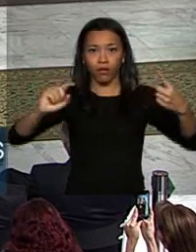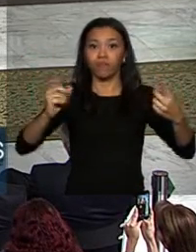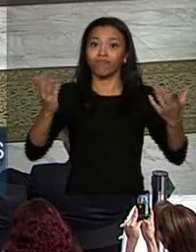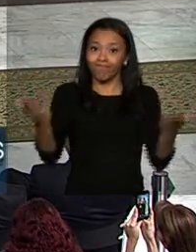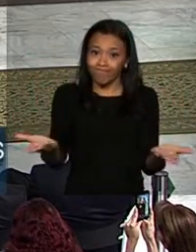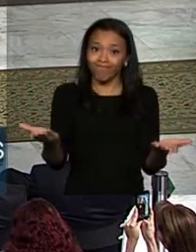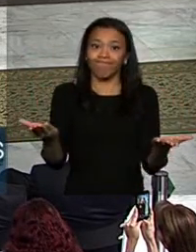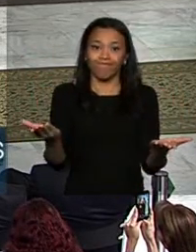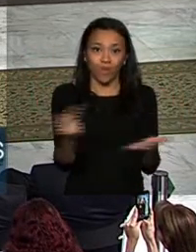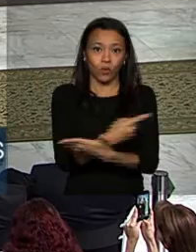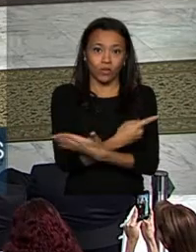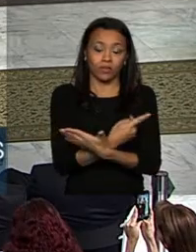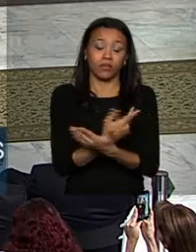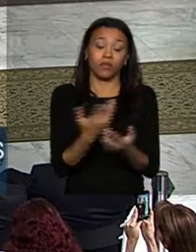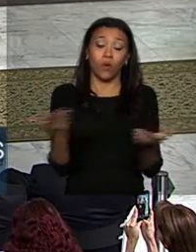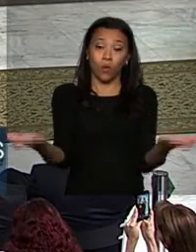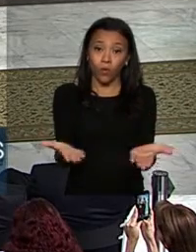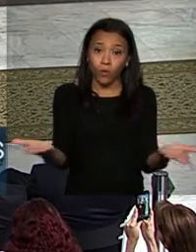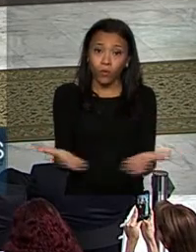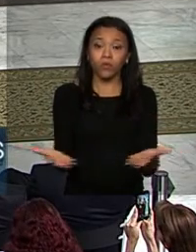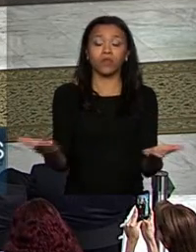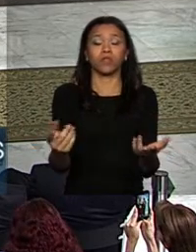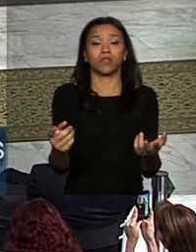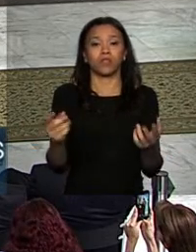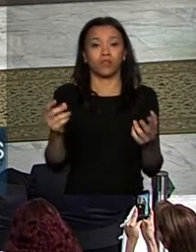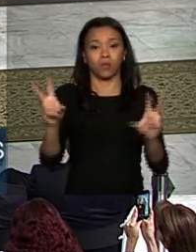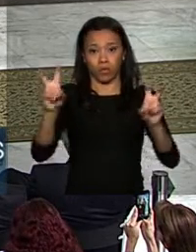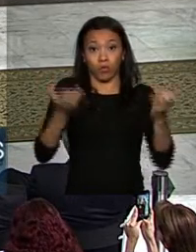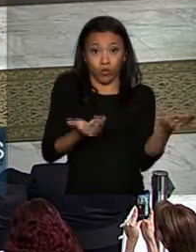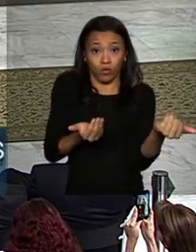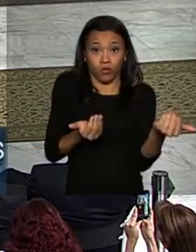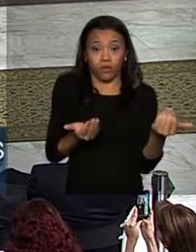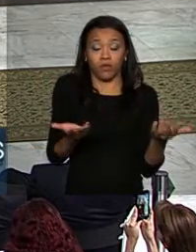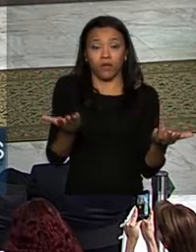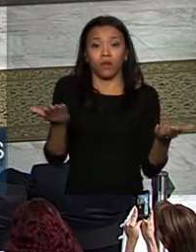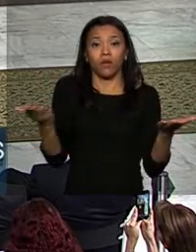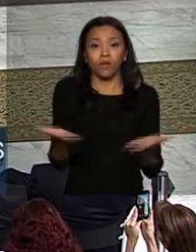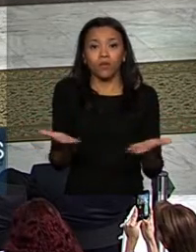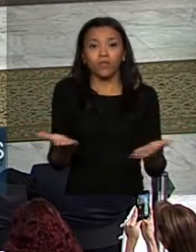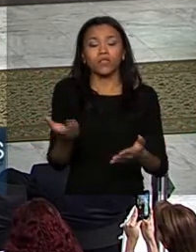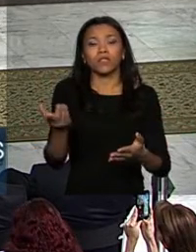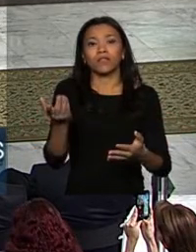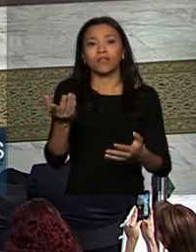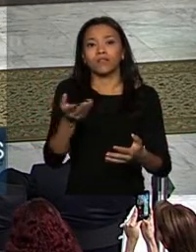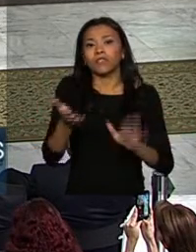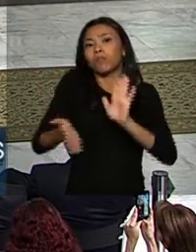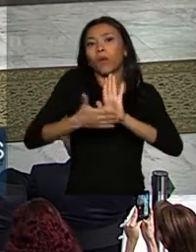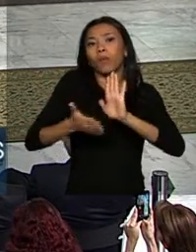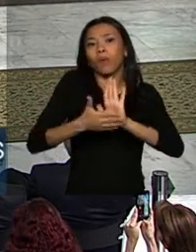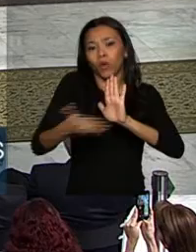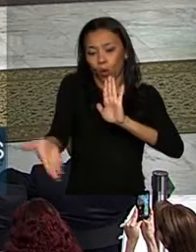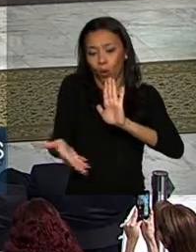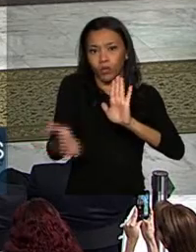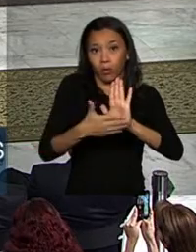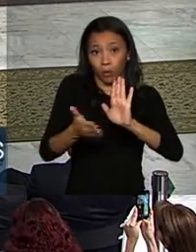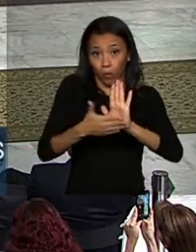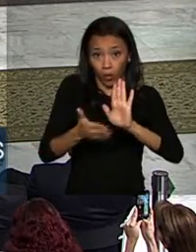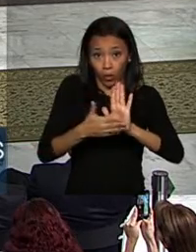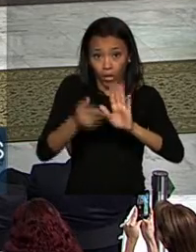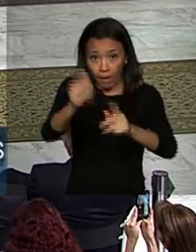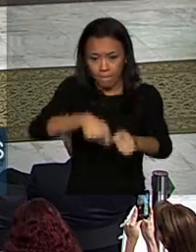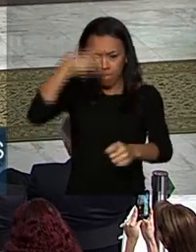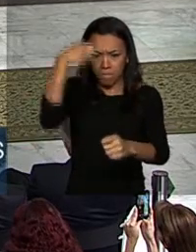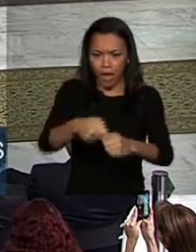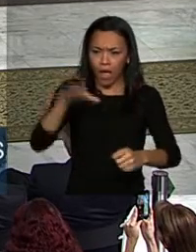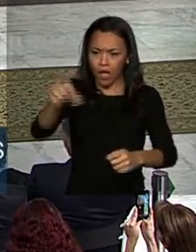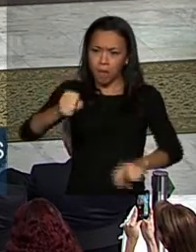colocado, em tempos onde se propõe a redução da